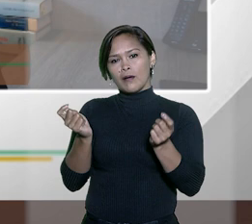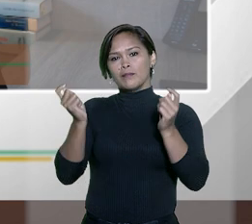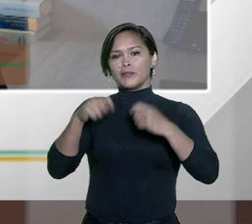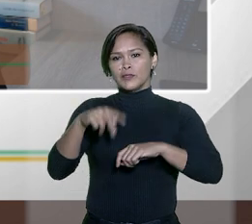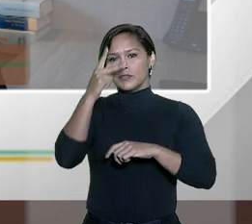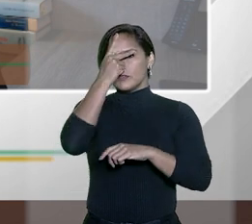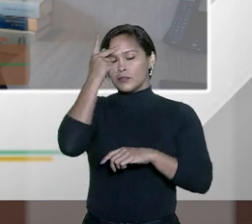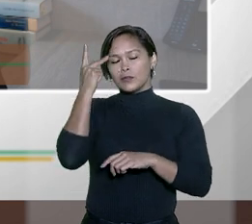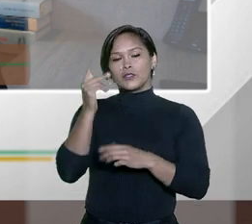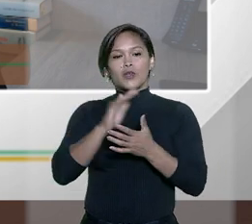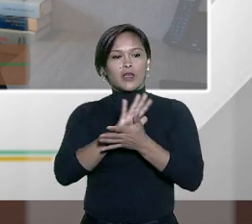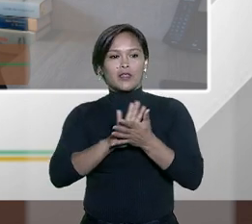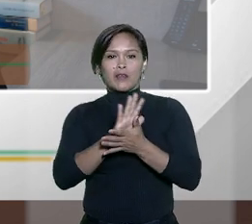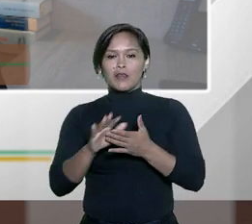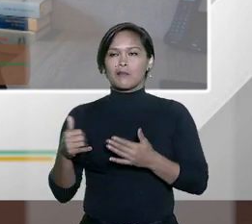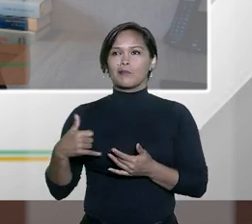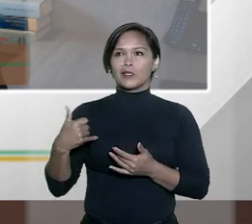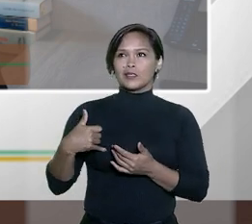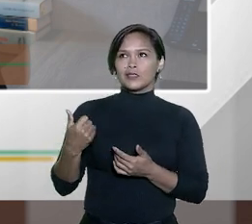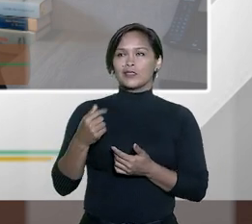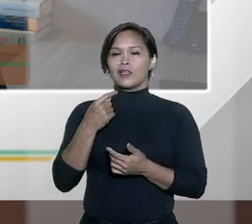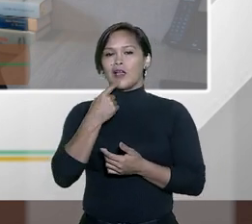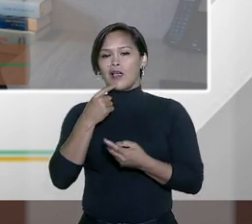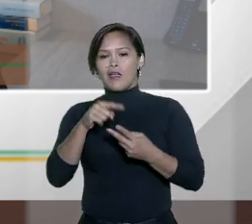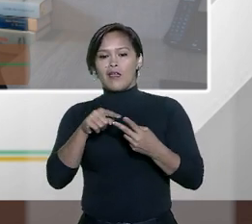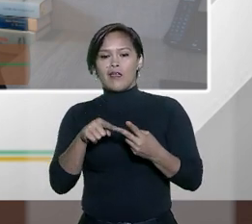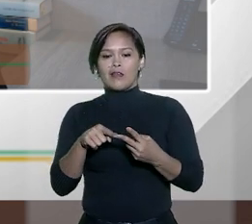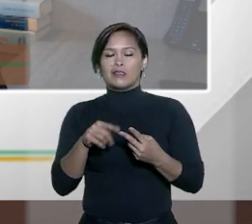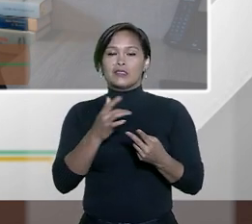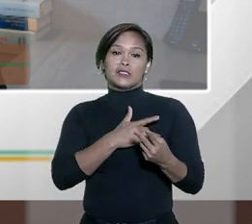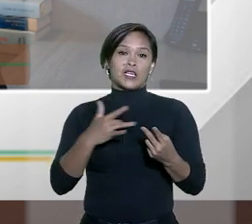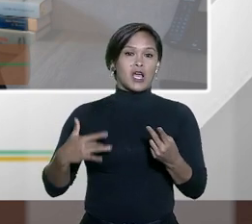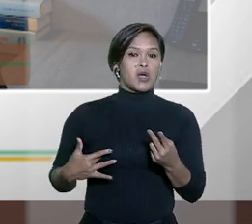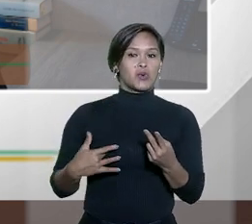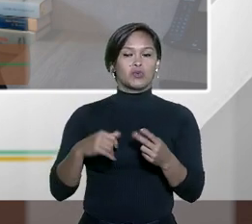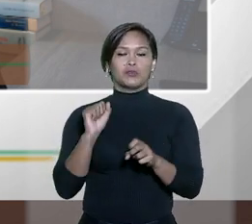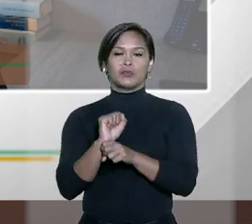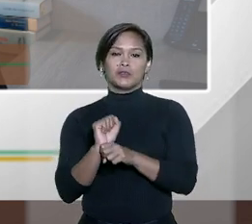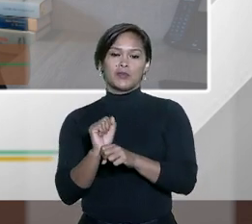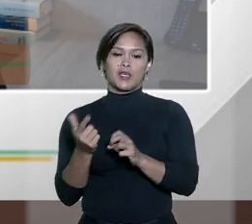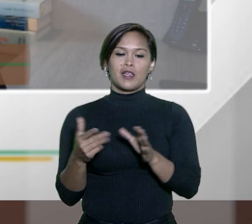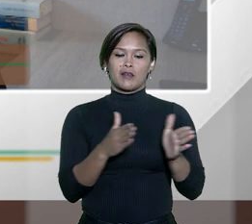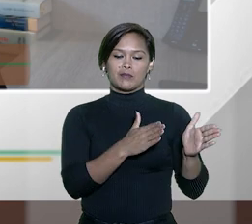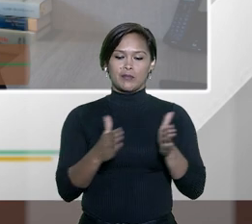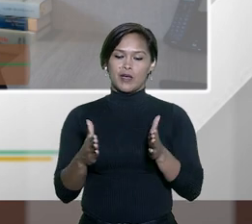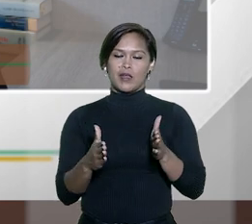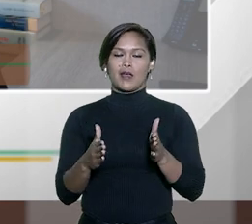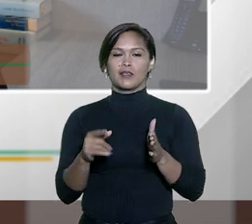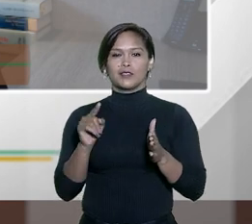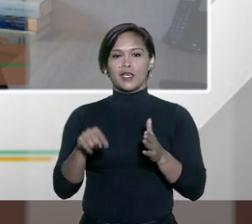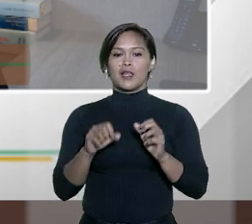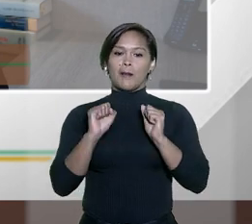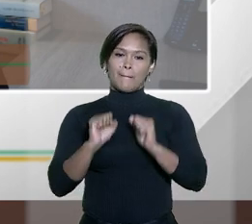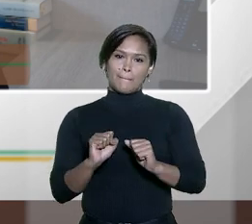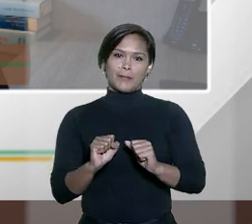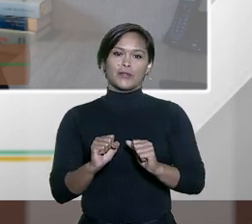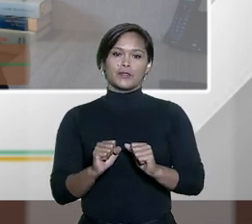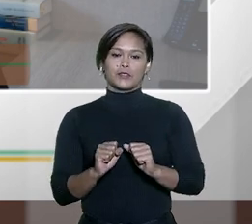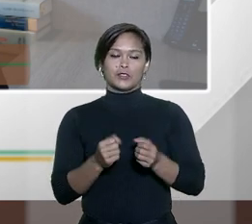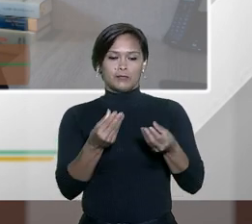permite que pessoas que não têm mais idade, às vezes estão não têm saúde para esperar o prazo do precatório, ela